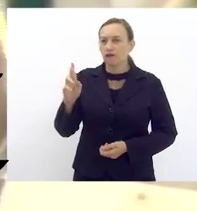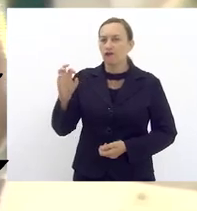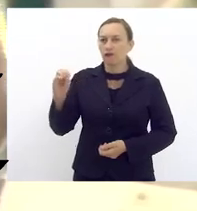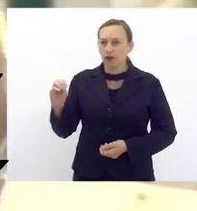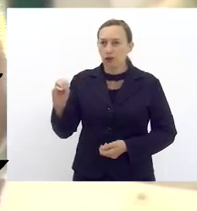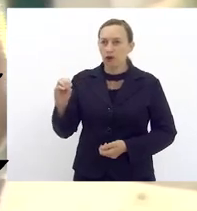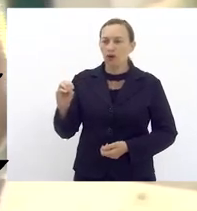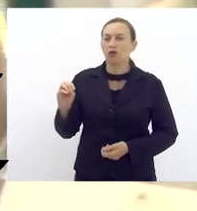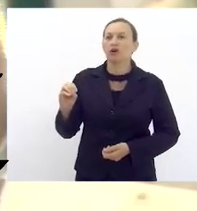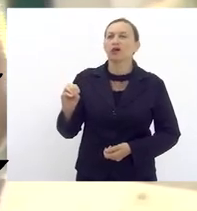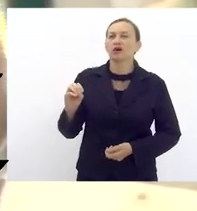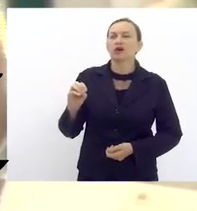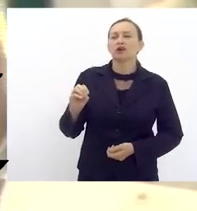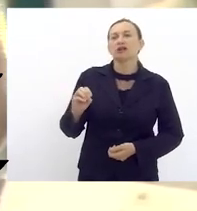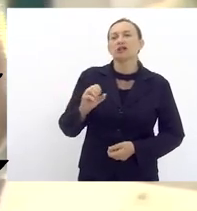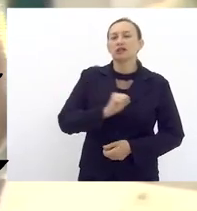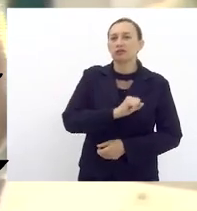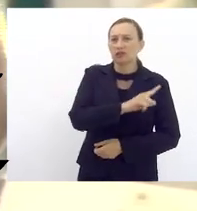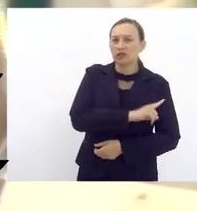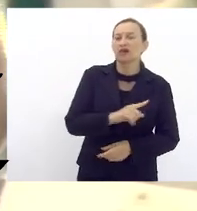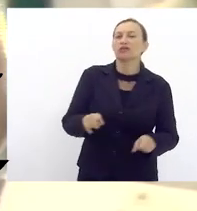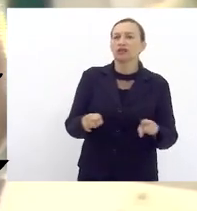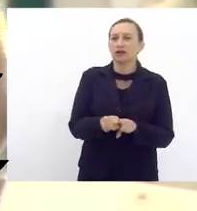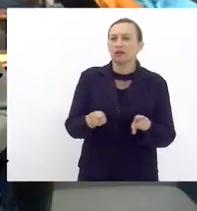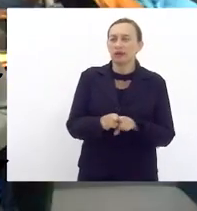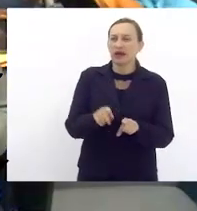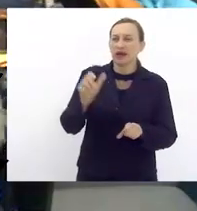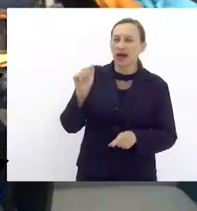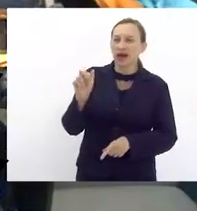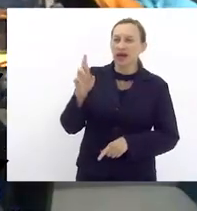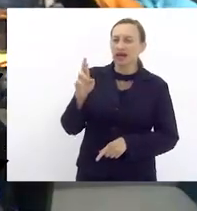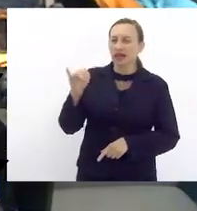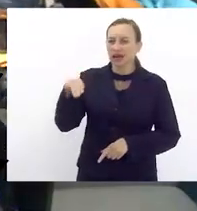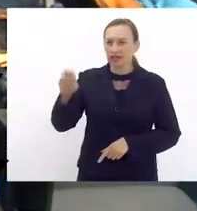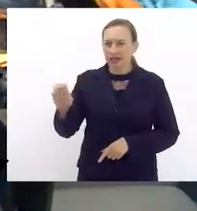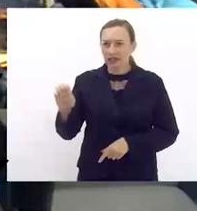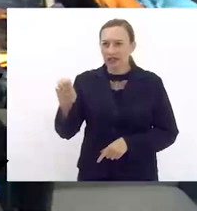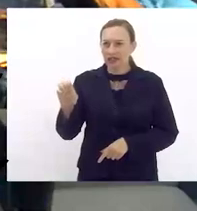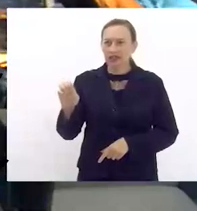Ariane Magalhães que é do coletivo Axé em luta